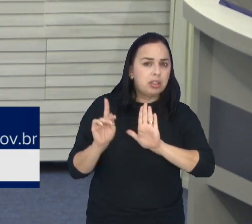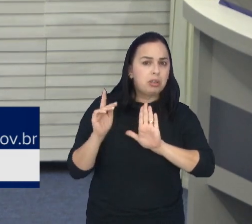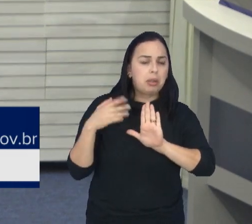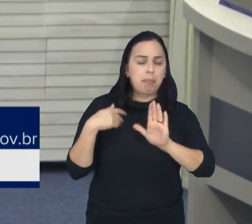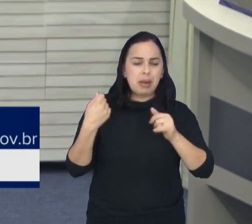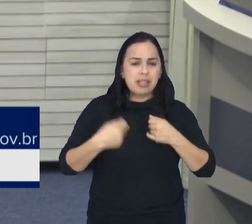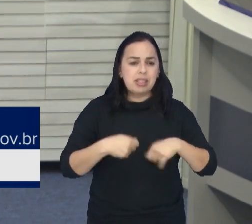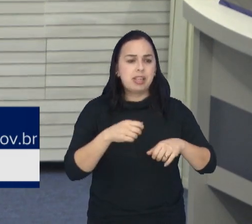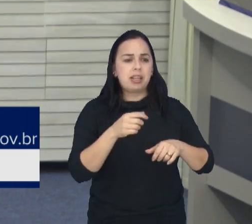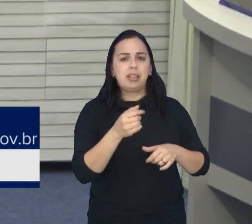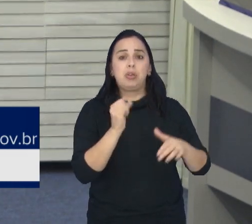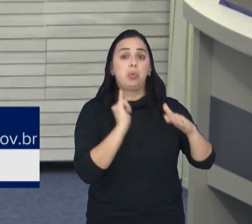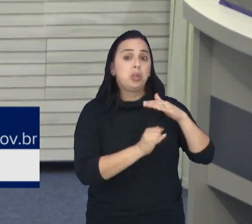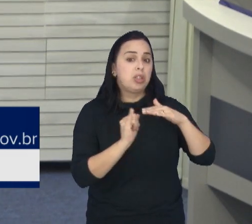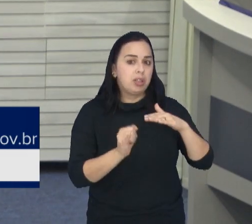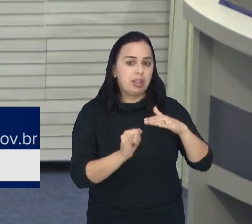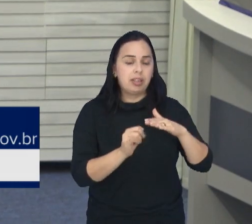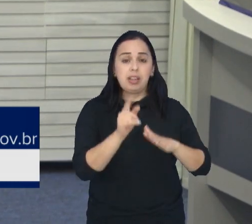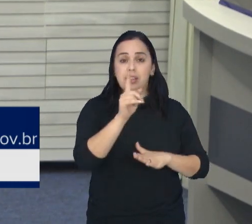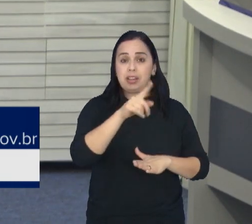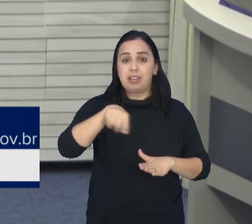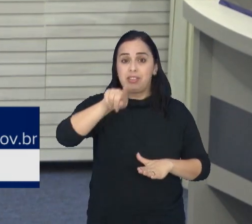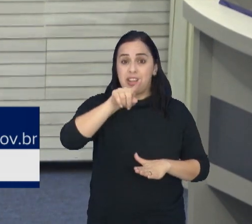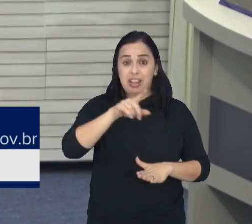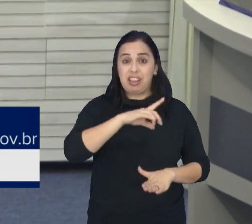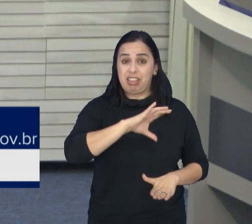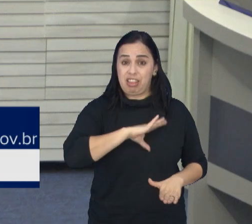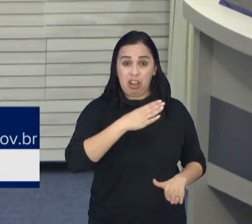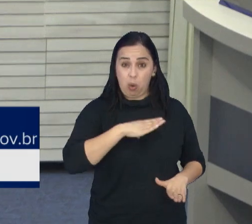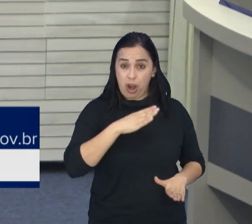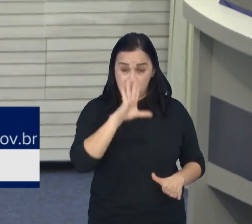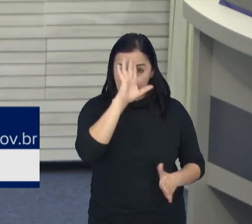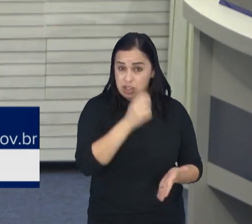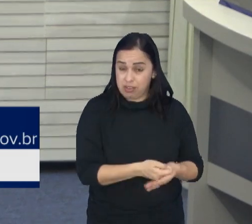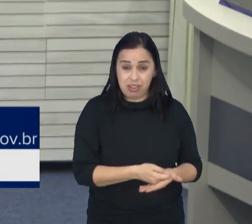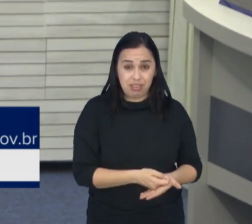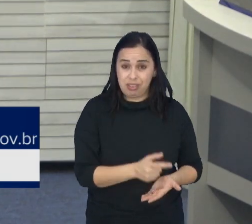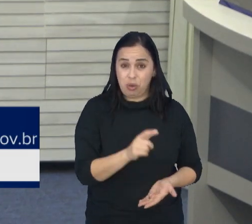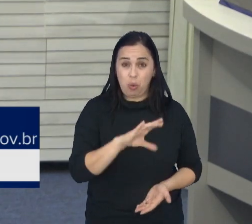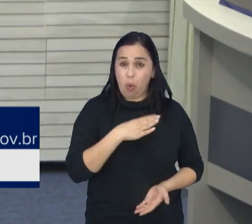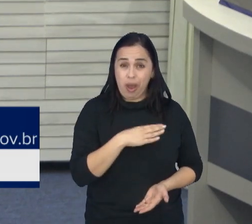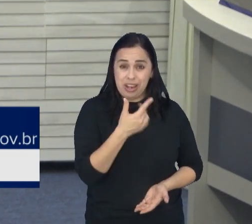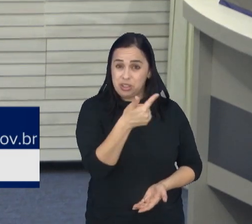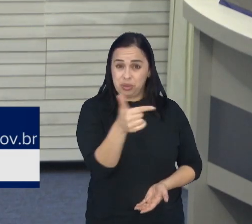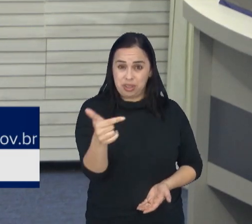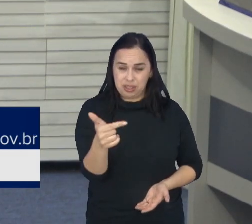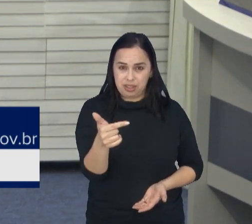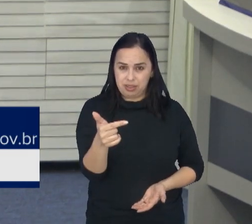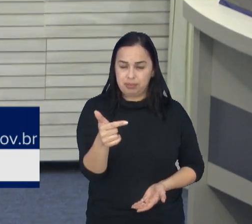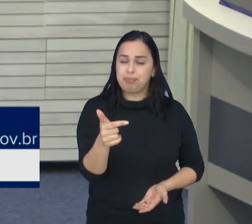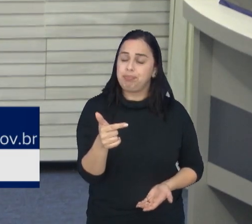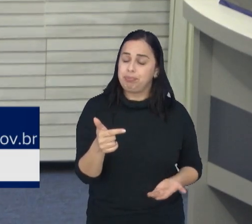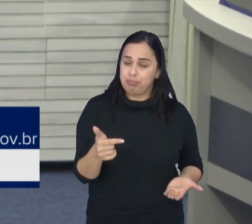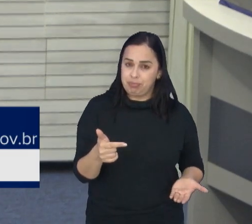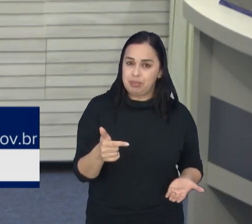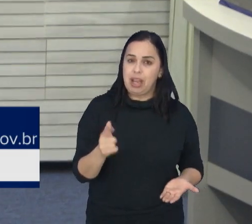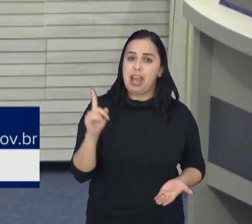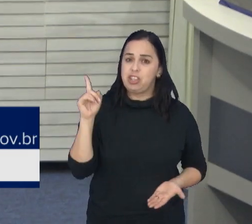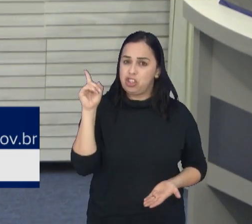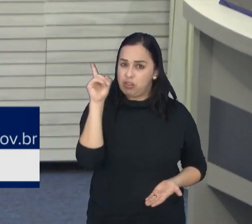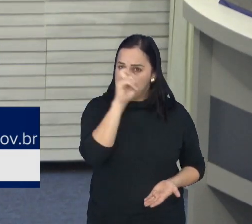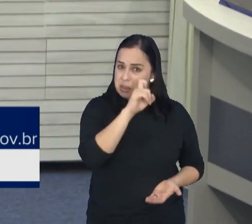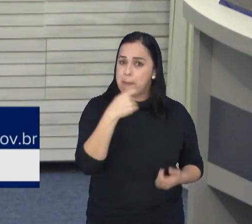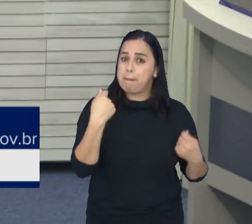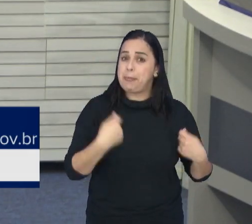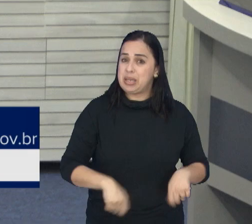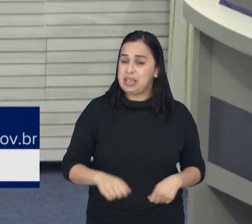fazer, que é a questão do instituto, que ninguém tem, às vezes, tem coragem de resolver, que vai mexer no bolso do contribuinte, que é difícil, tem que ter